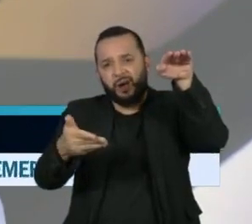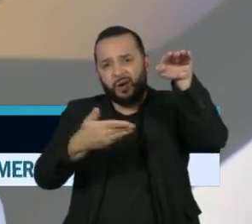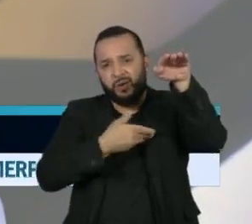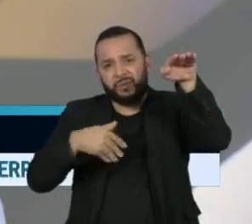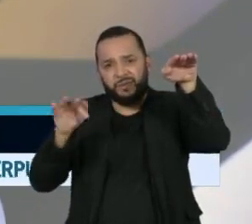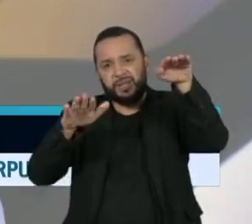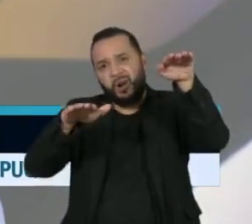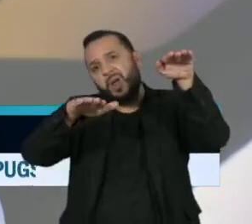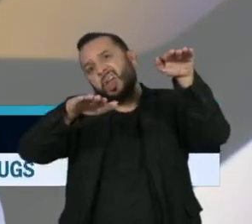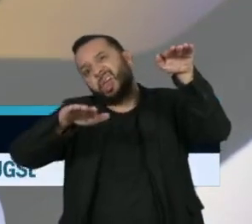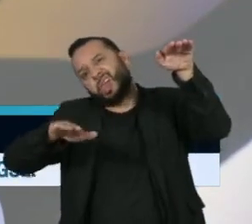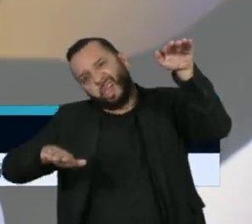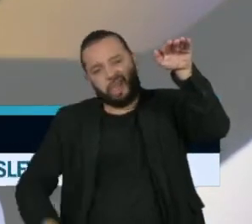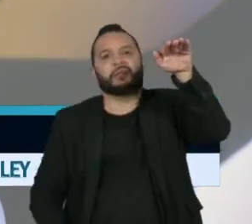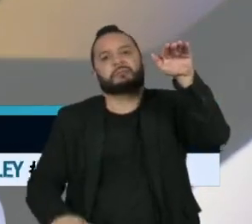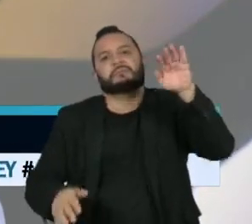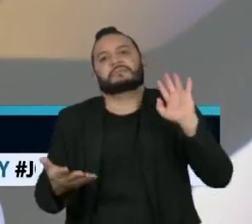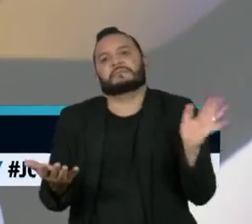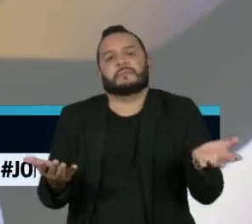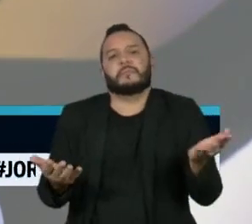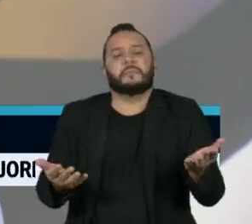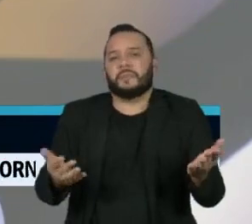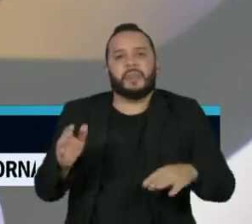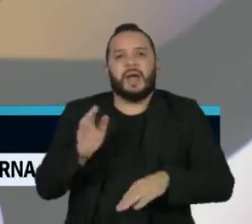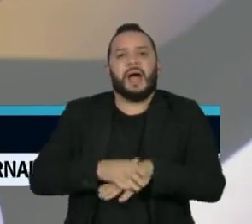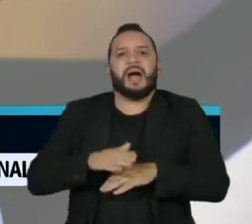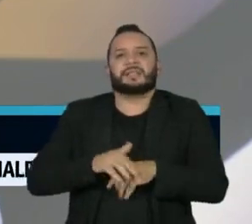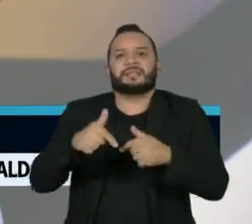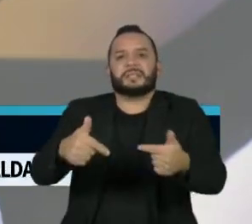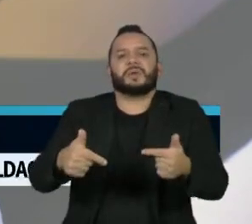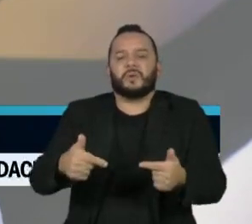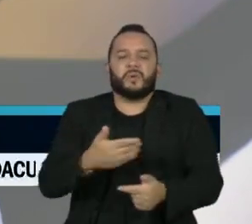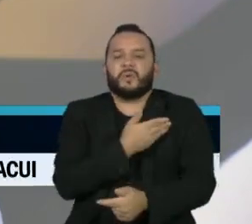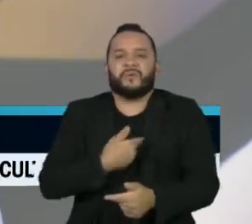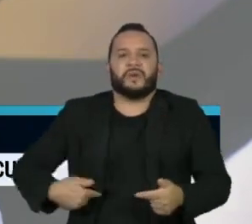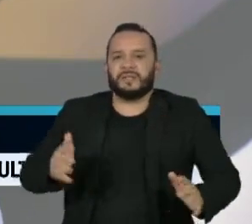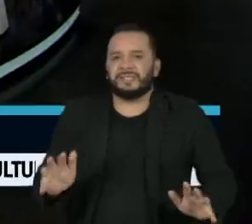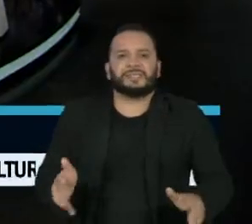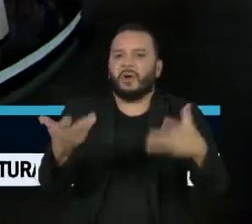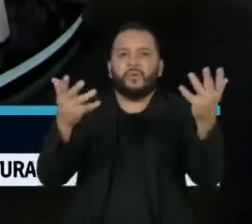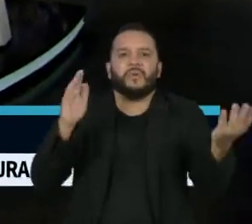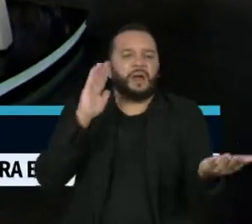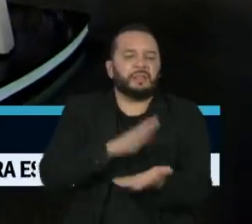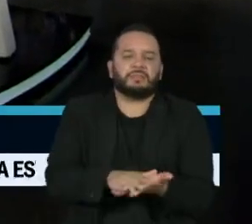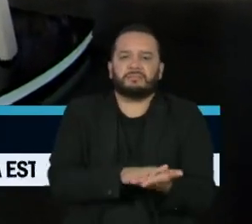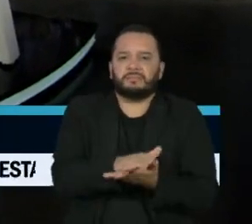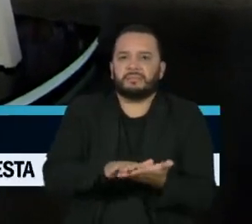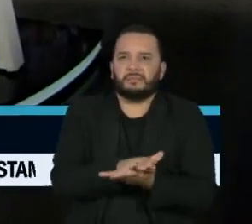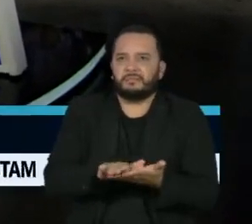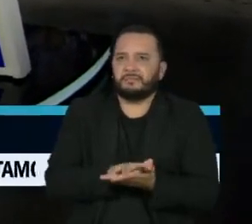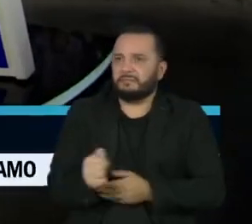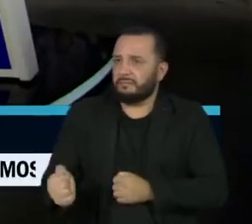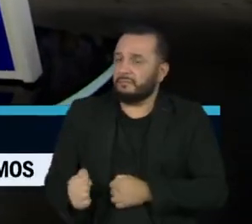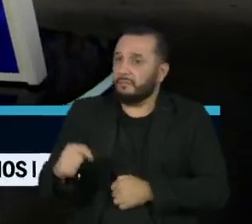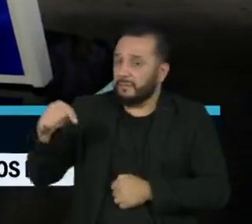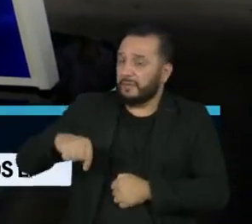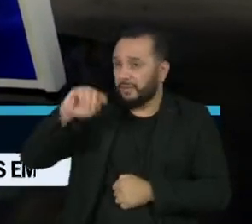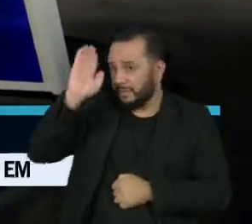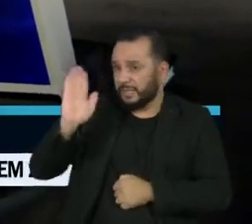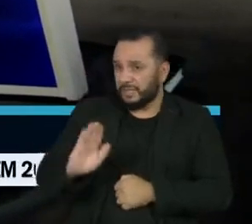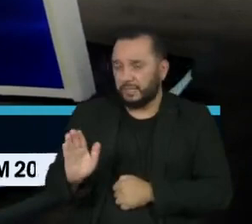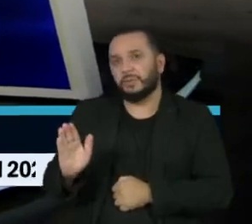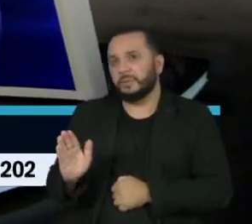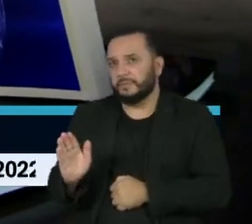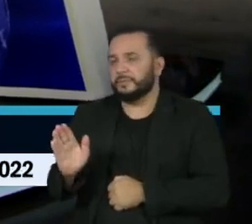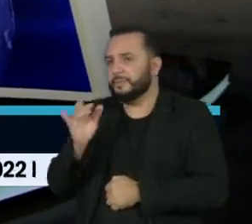da população brasileira neste momento. Isso eu acho muito, muito grave. E, doutor Vecina, nesse caso específico da desigualdade, essas pessoas,